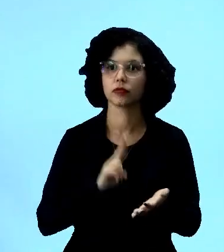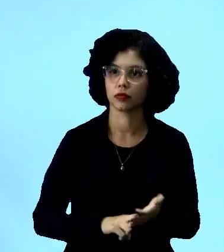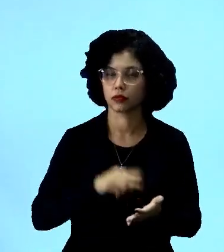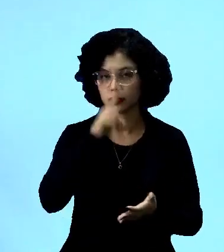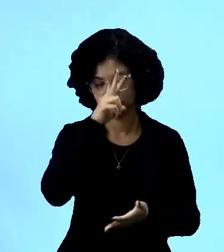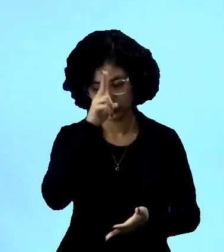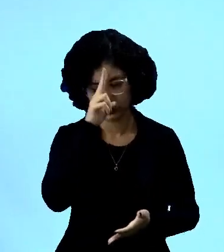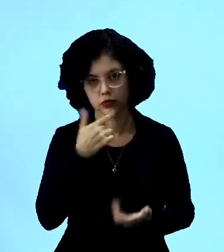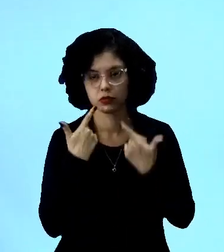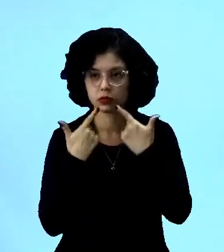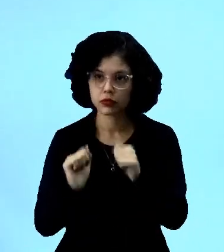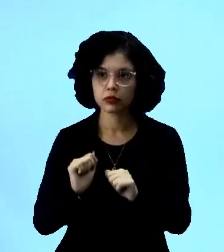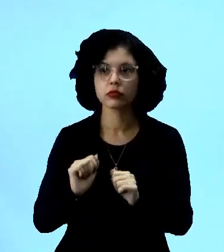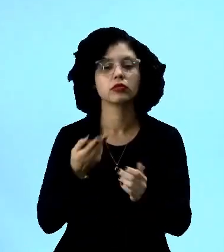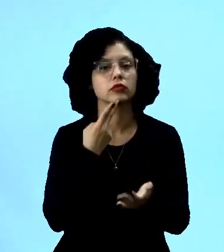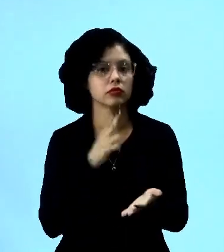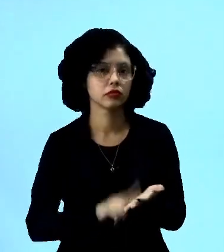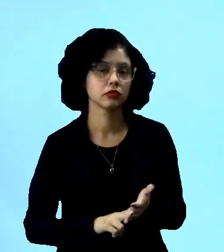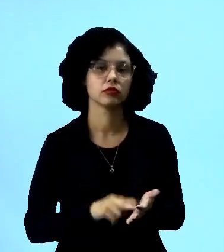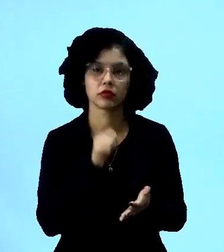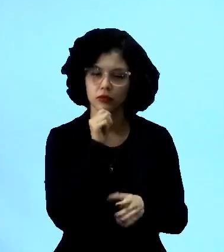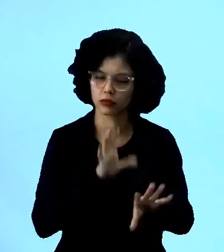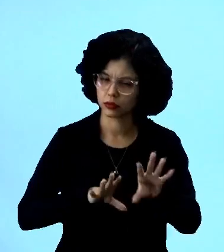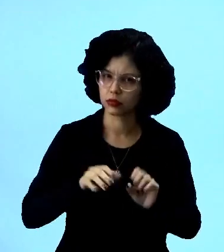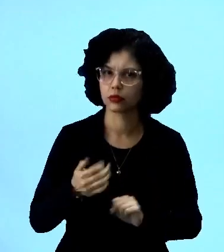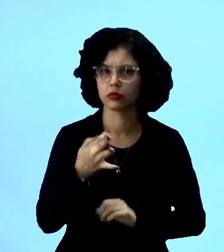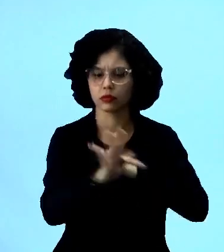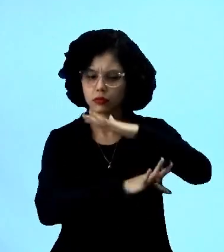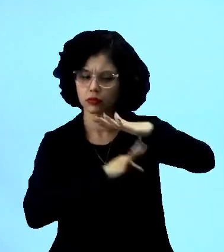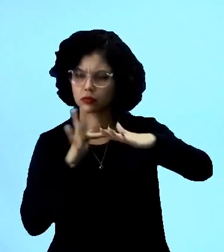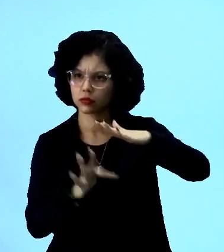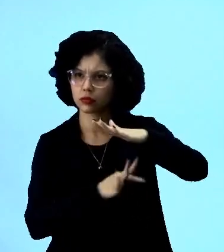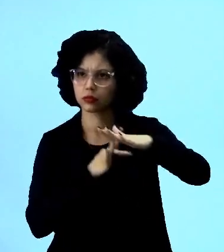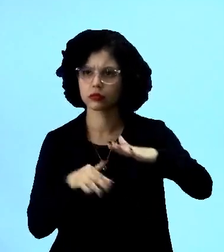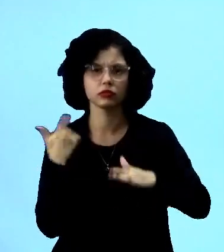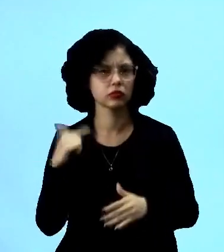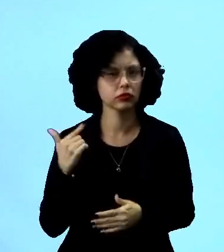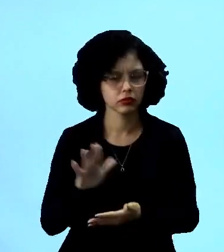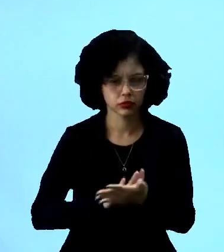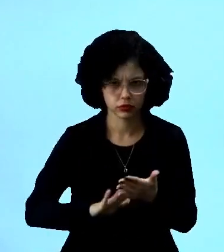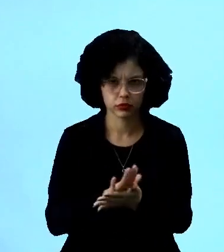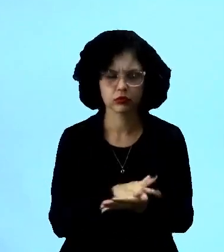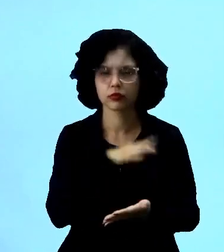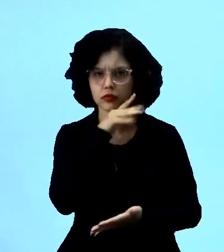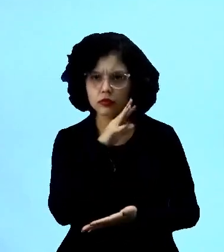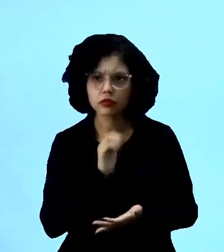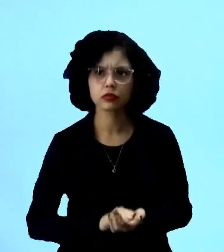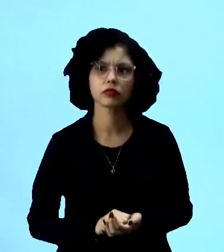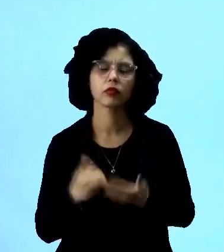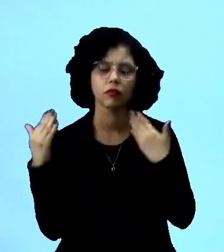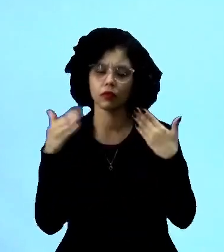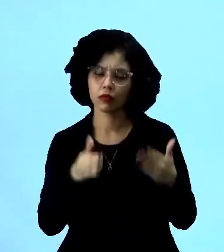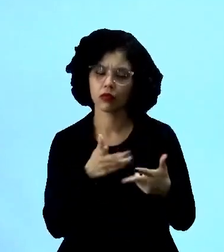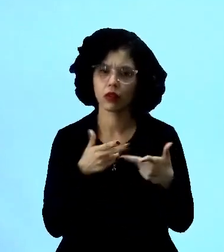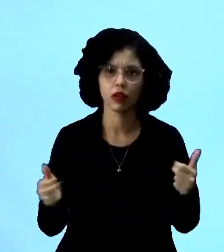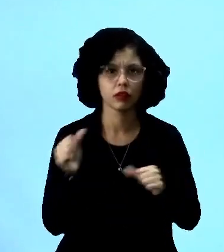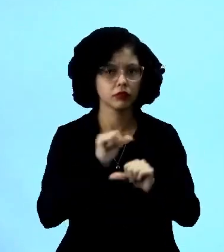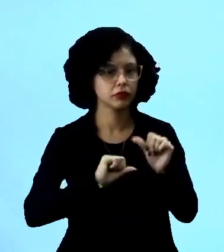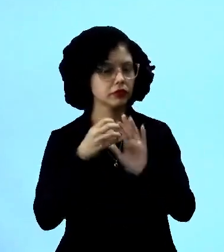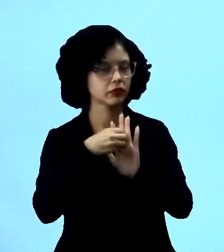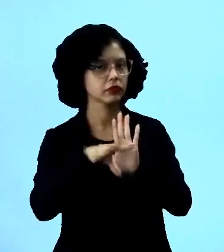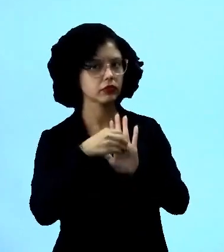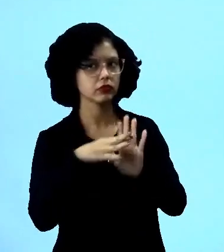e lembram que a linguagem da carta é uma linguagem formal, porém sem insultos, sem ofensas, com o objetivo de